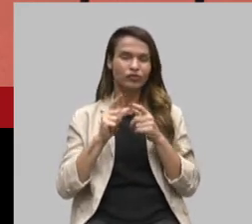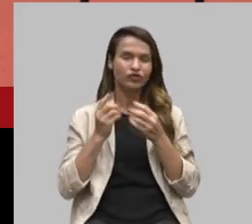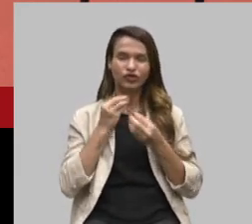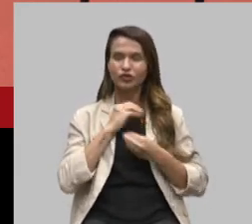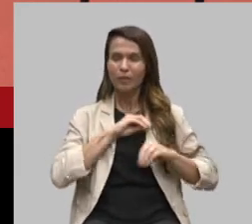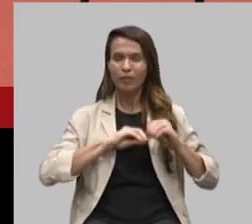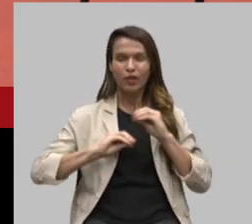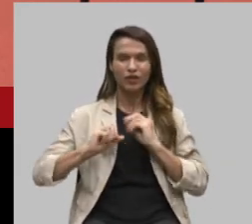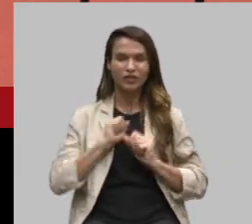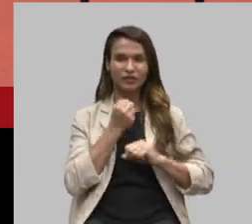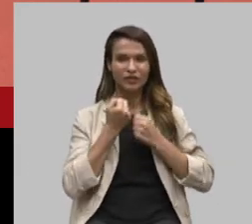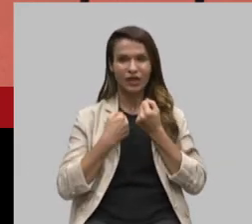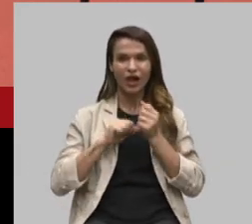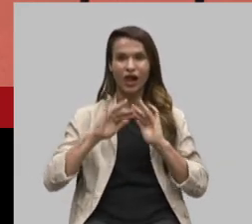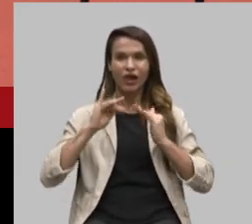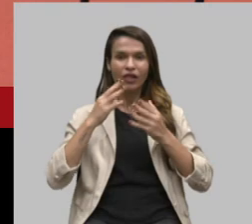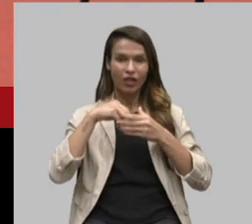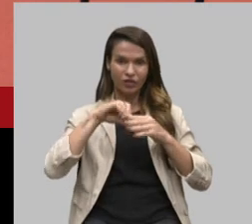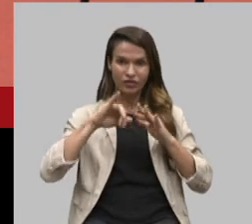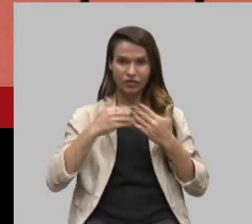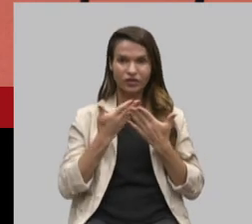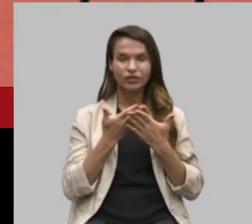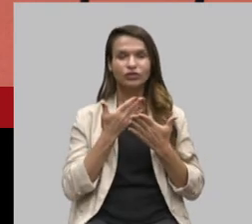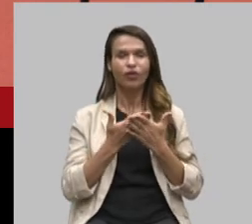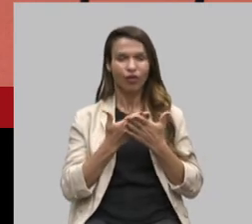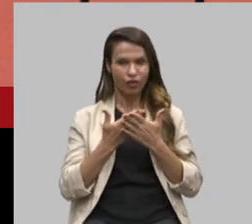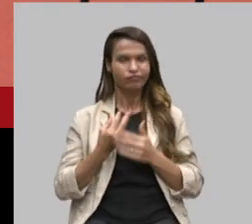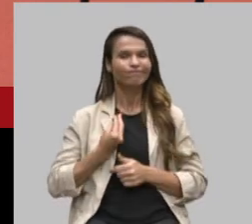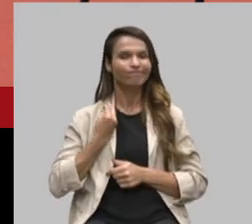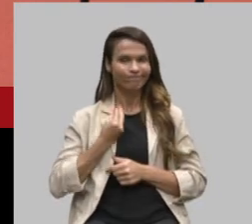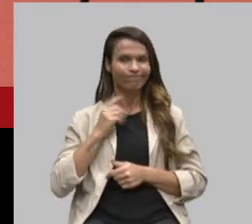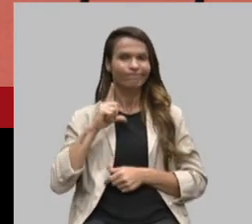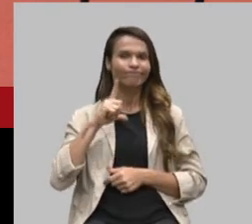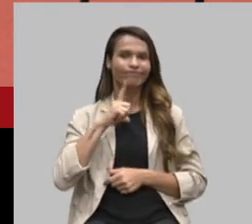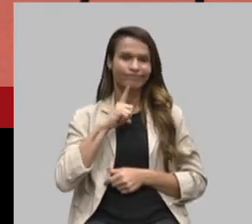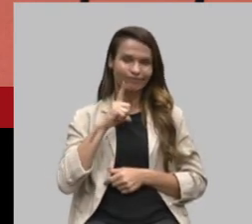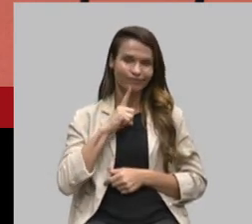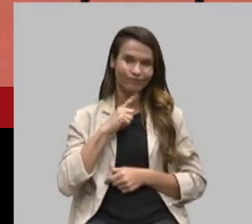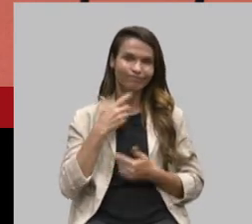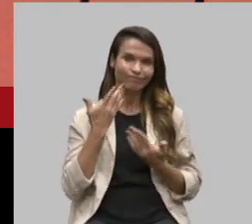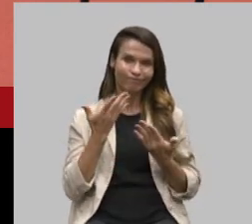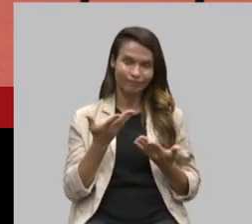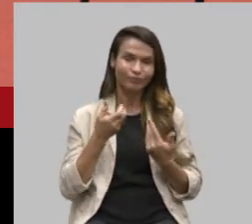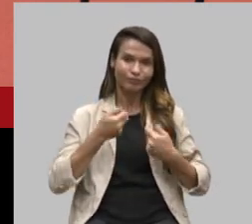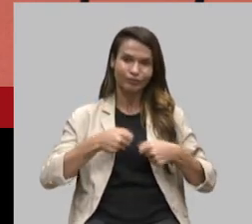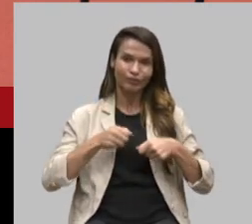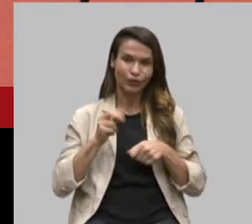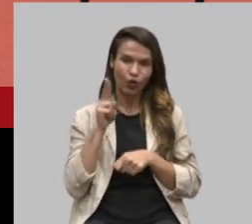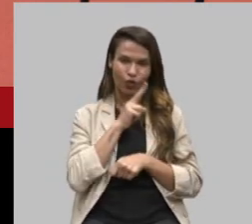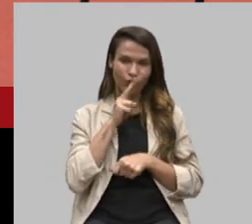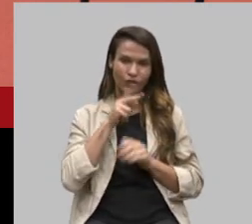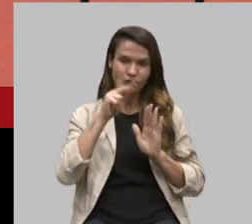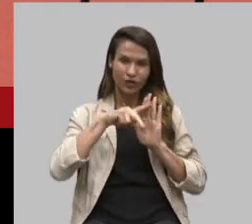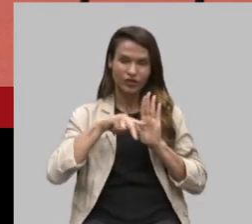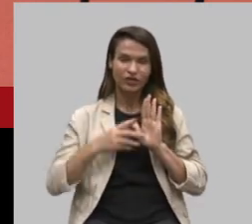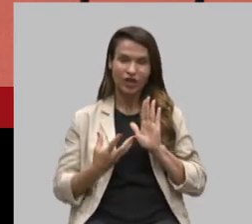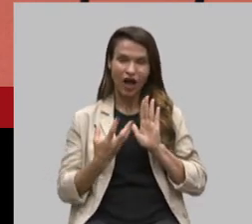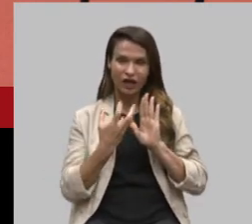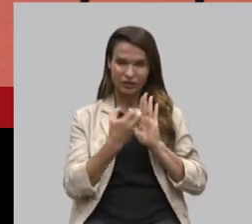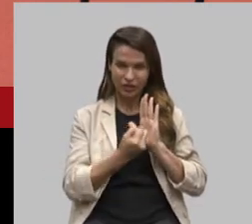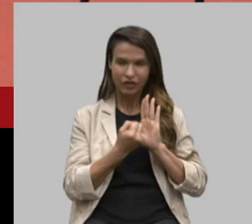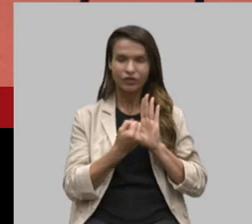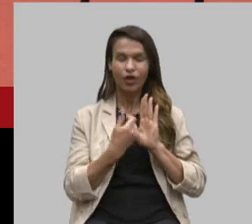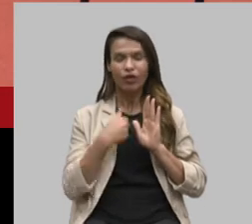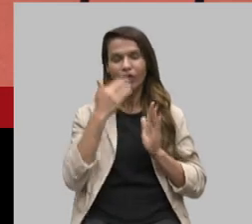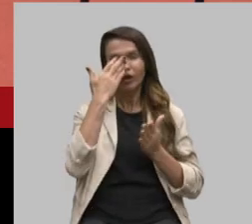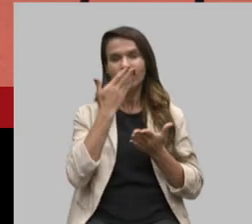na escola mas são presentes Então é assim é imprescidível que esse projeto seja aceito e eu acredito